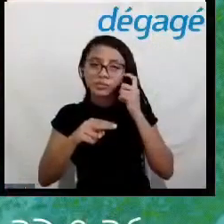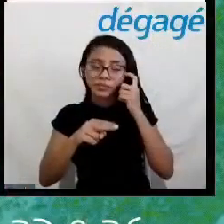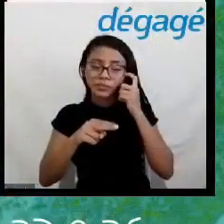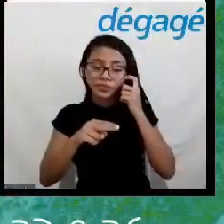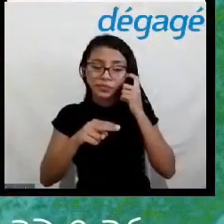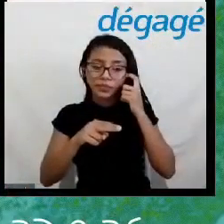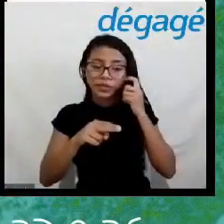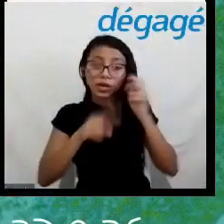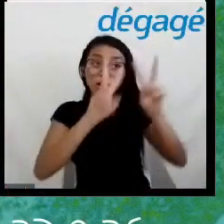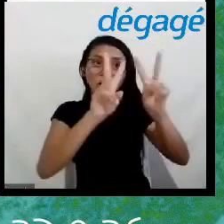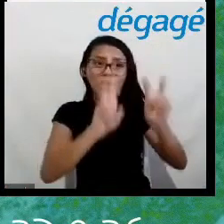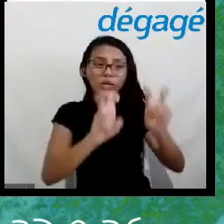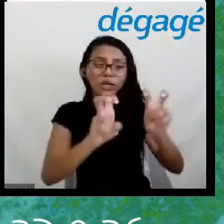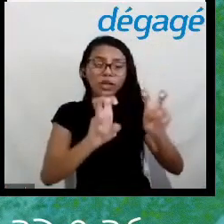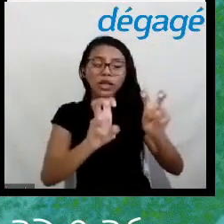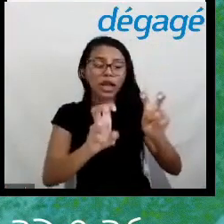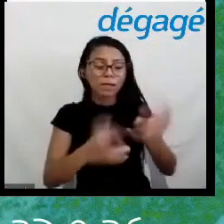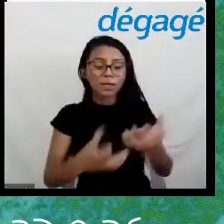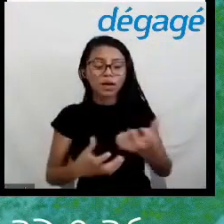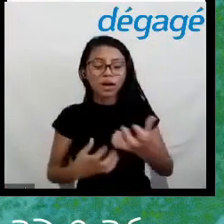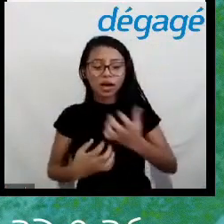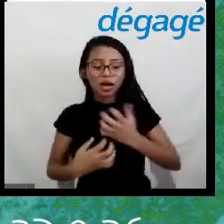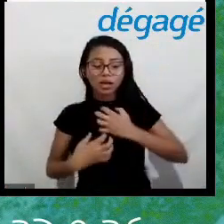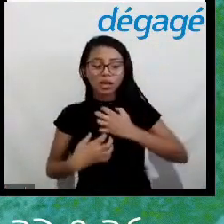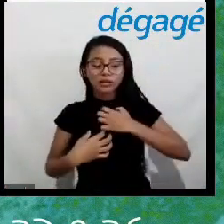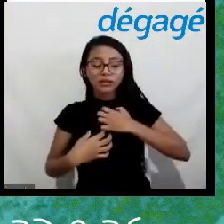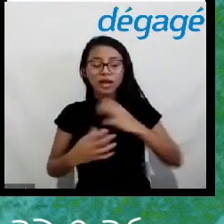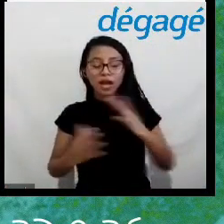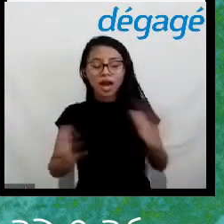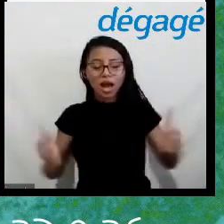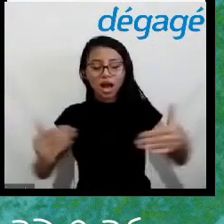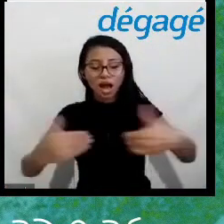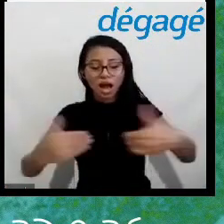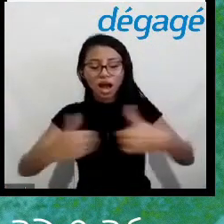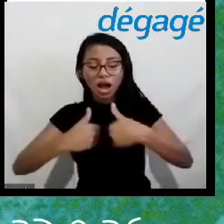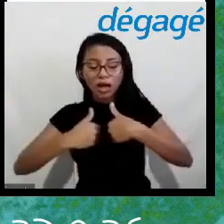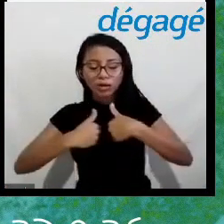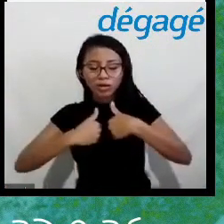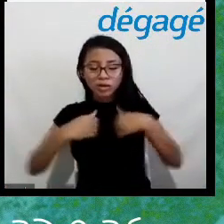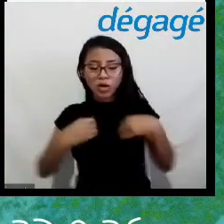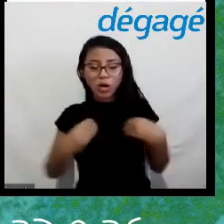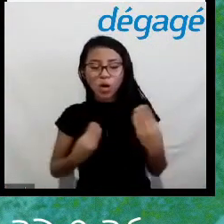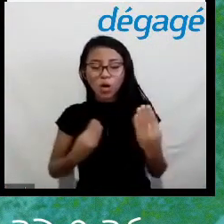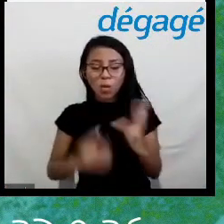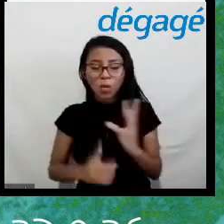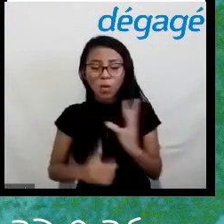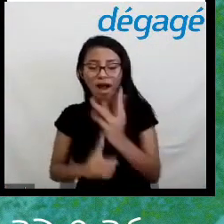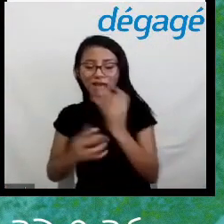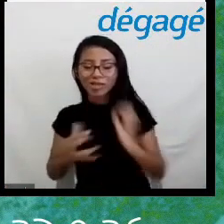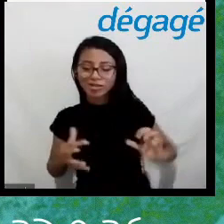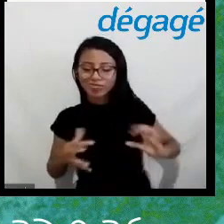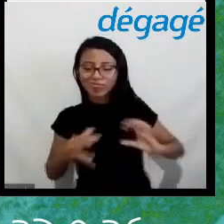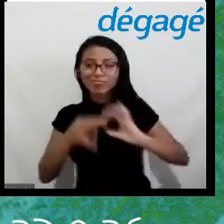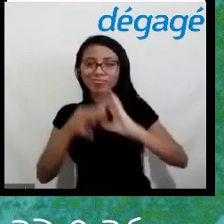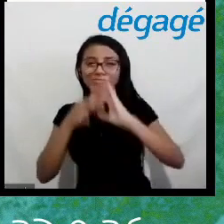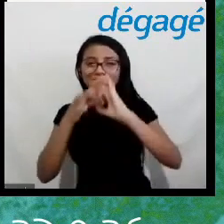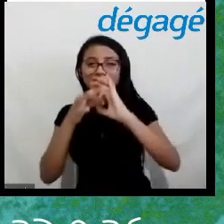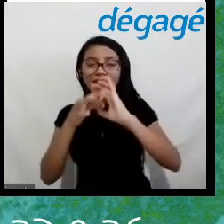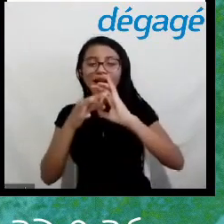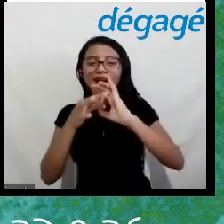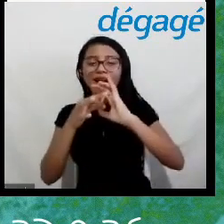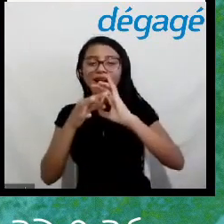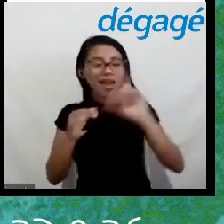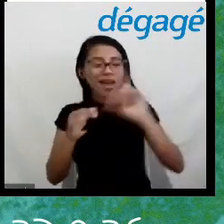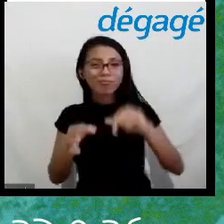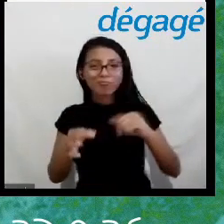ver. Acho que a gente tem que falar disso sempre. Ou seja, eu me considero uma